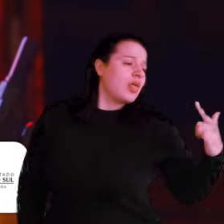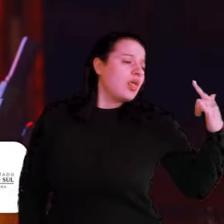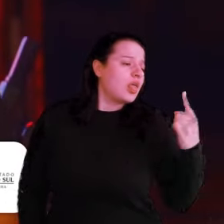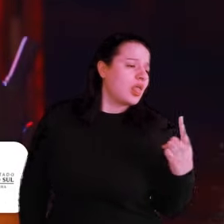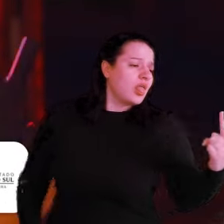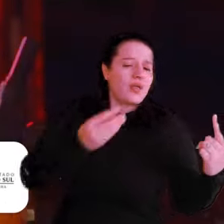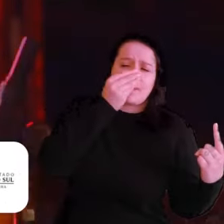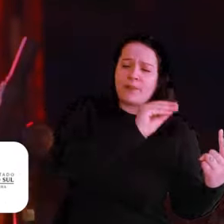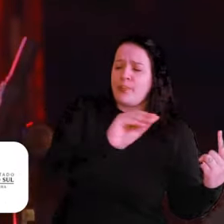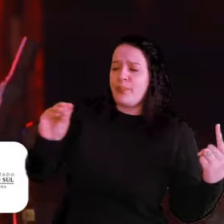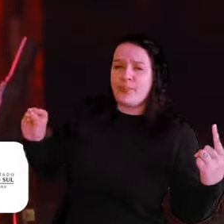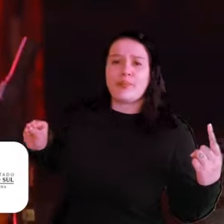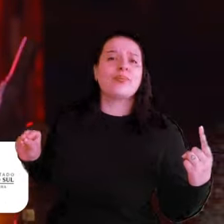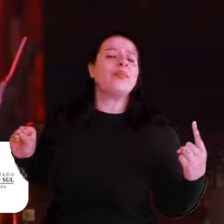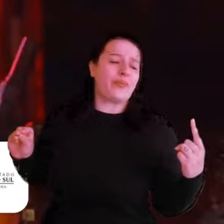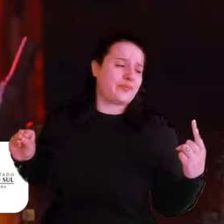se entregou.